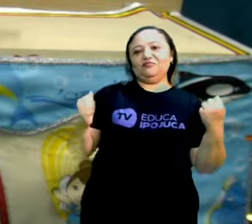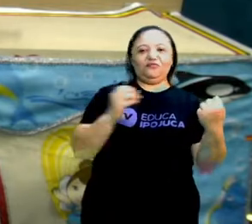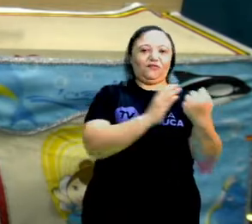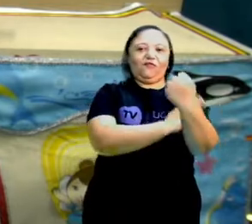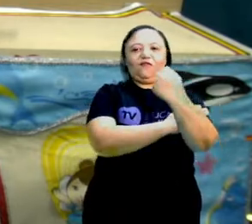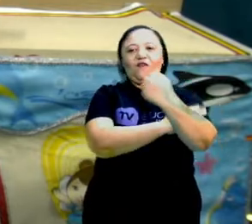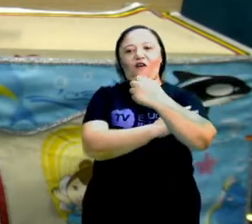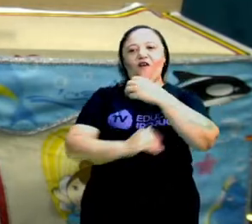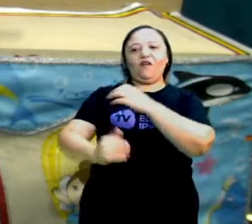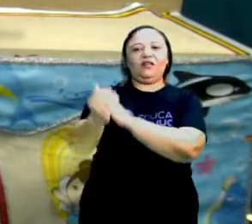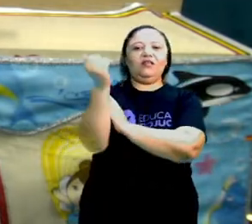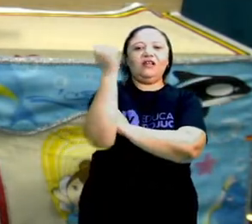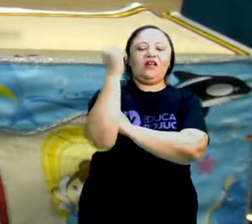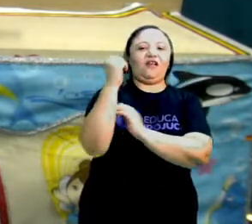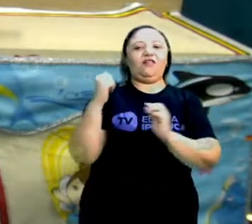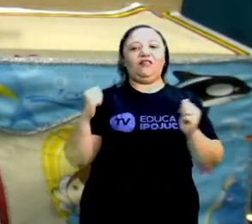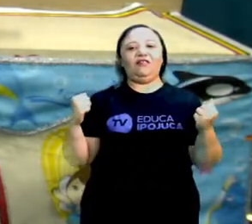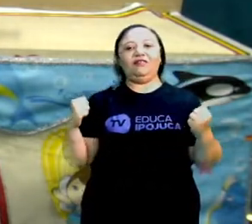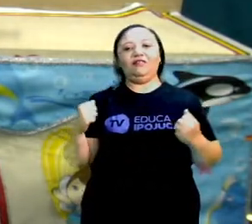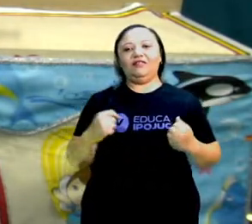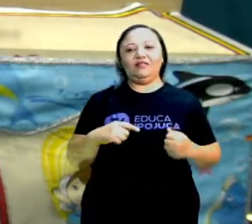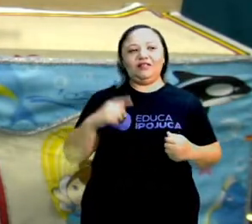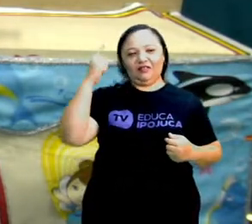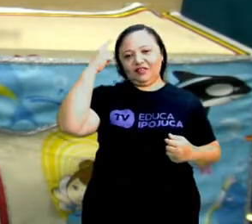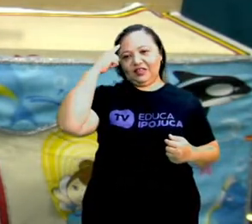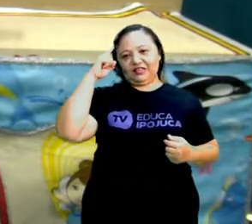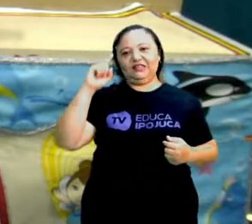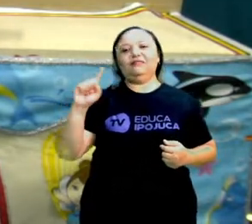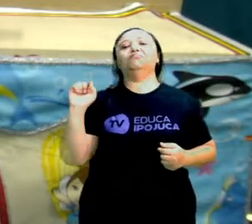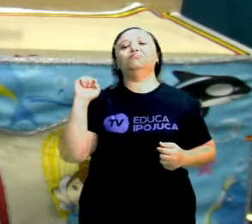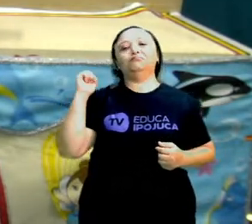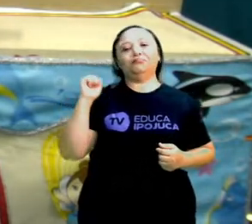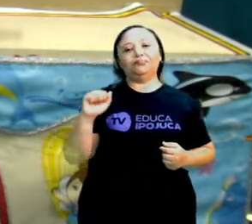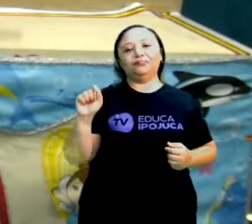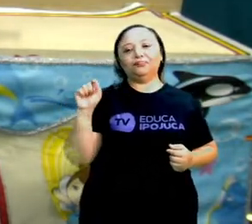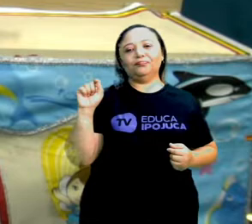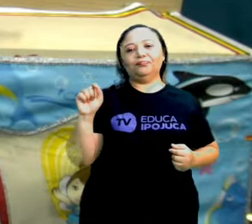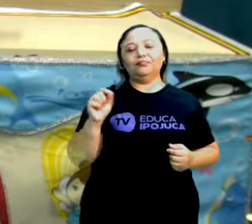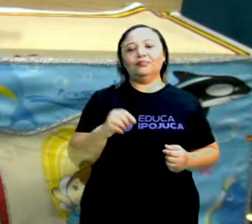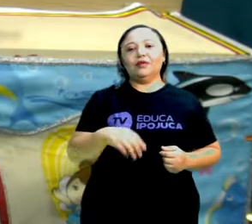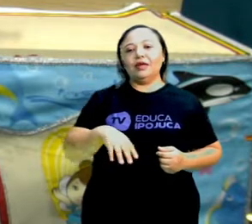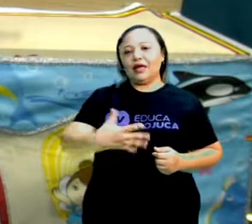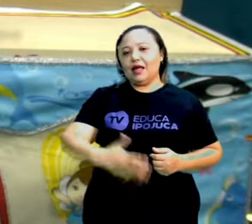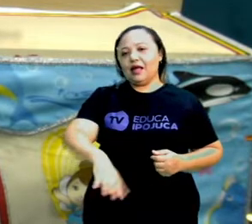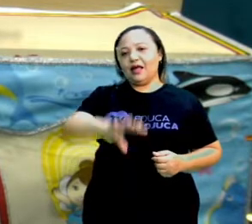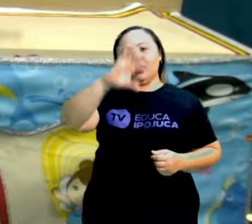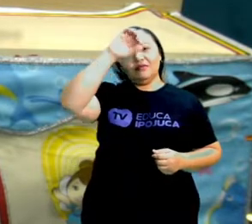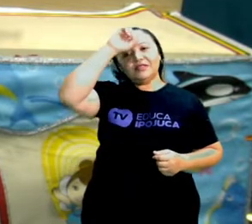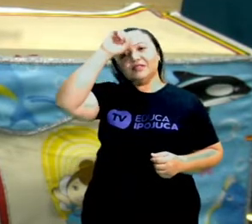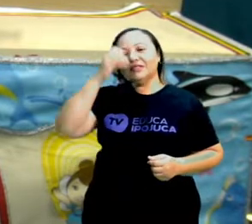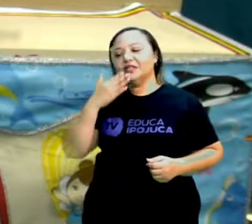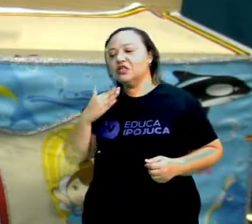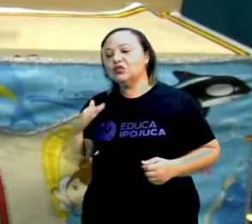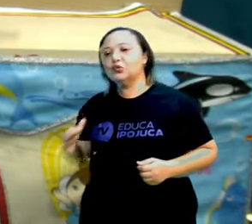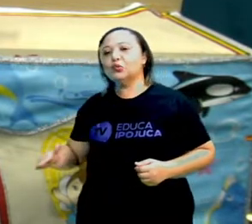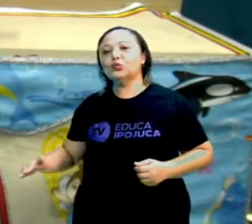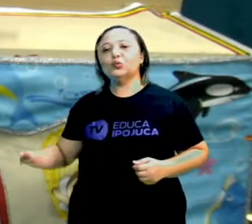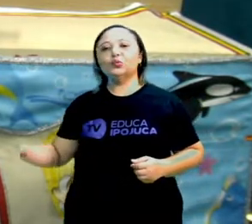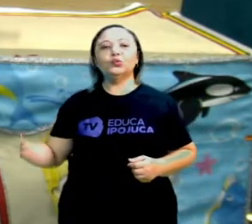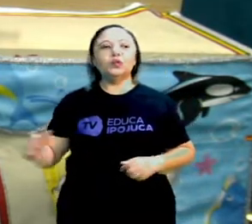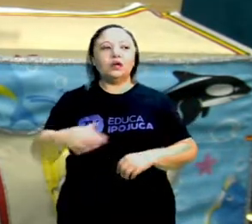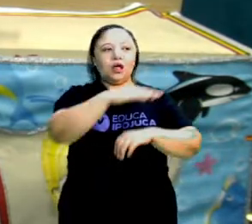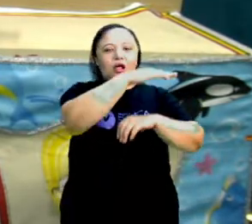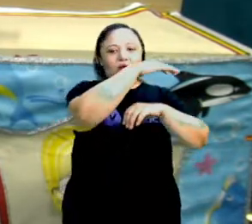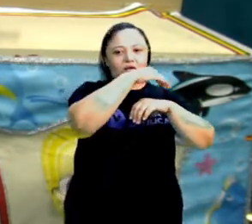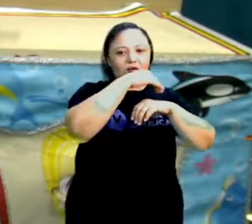corajoso. Ah, Elisa, eu já sei quem mora aí. É a feiticeira dos anões. Vamos